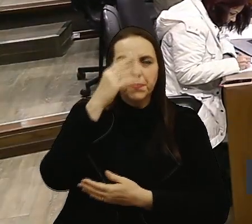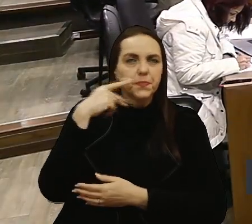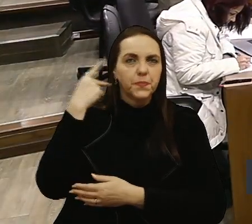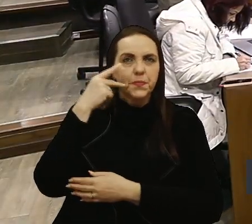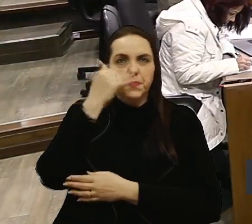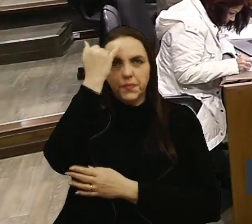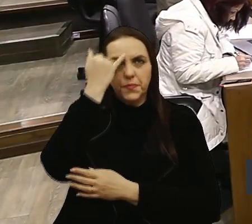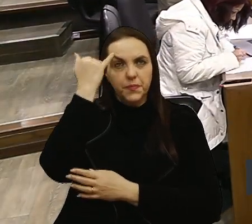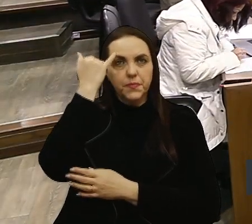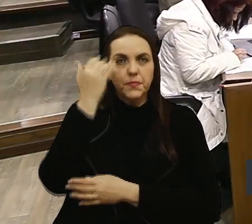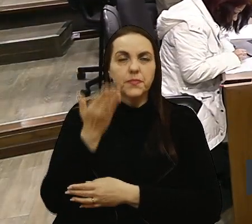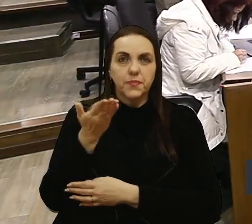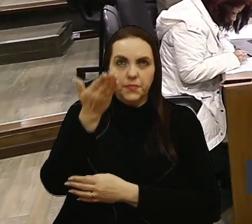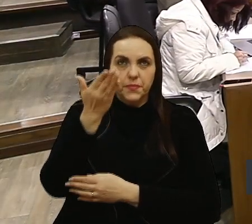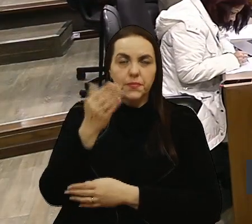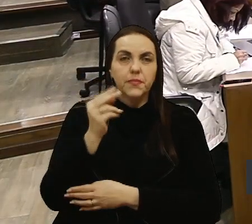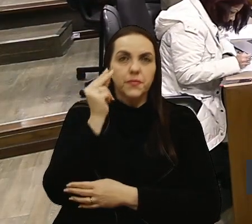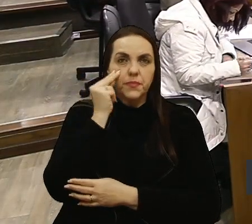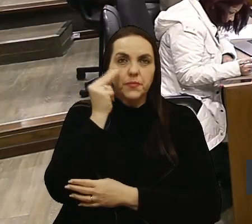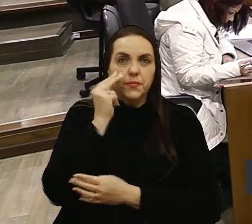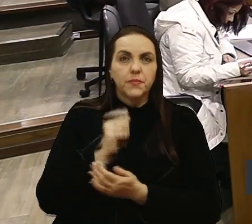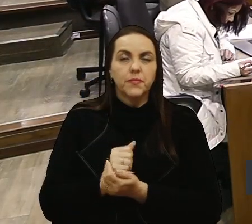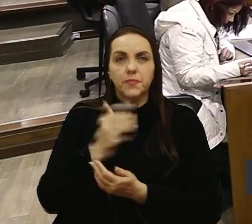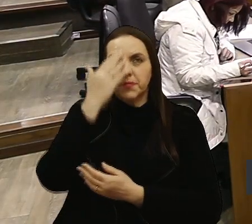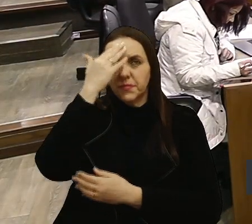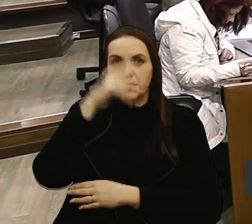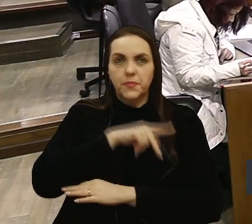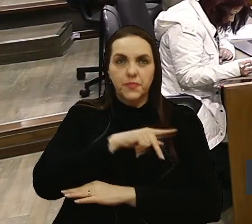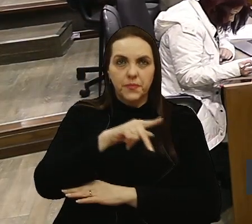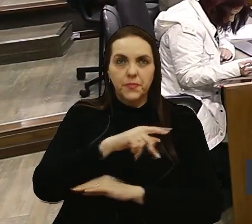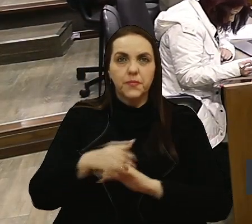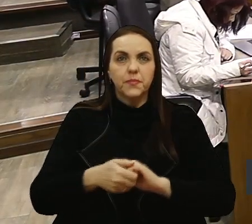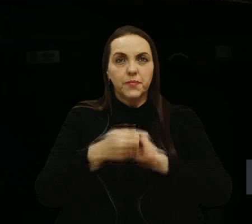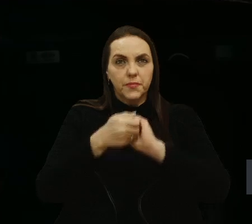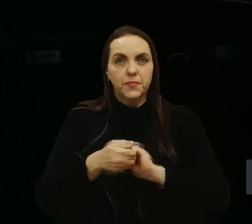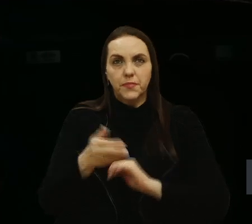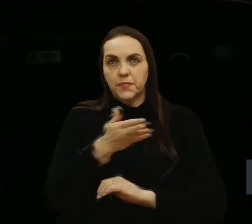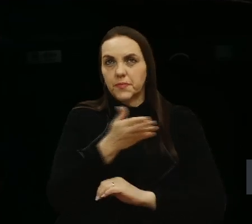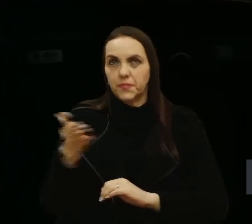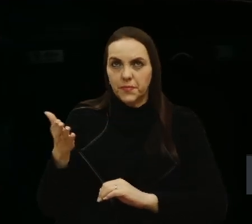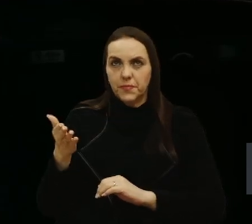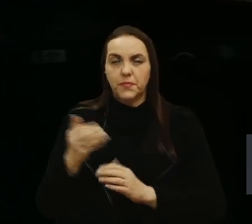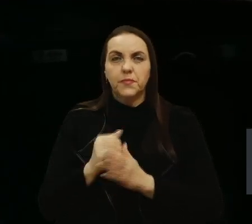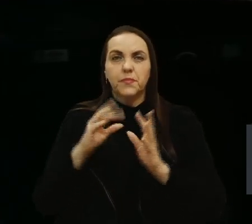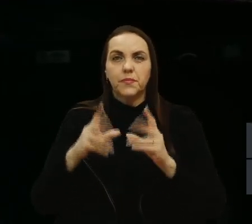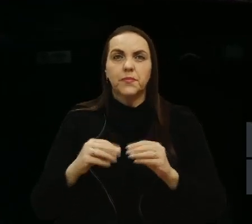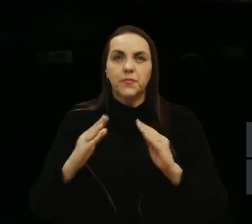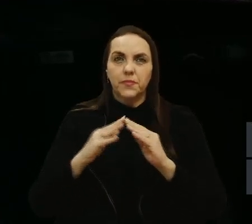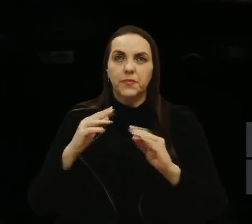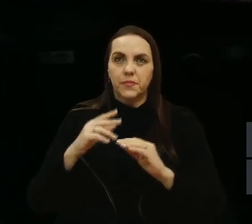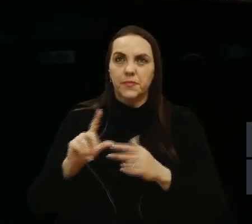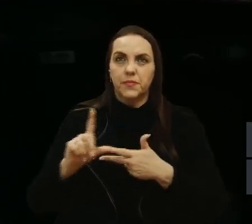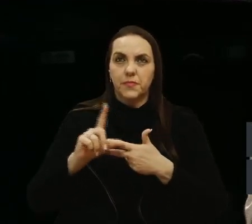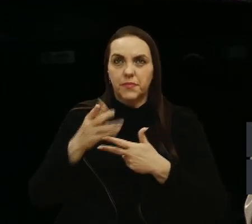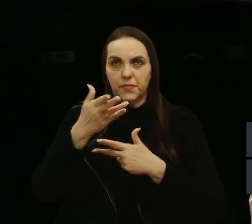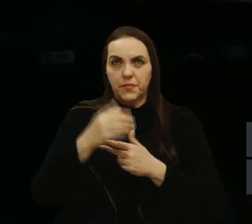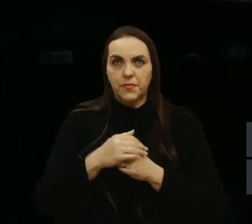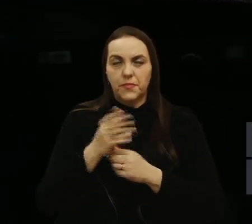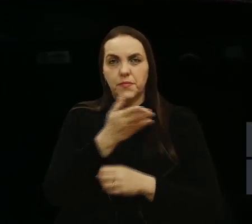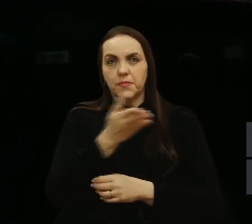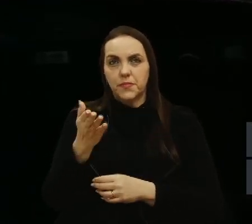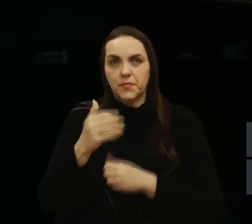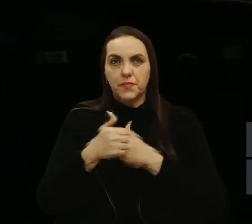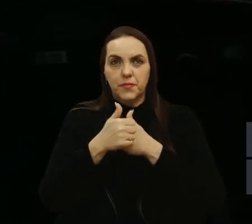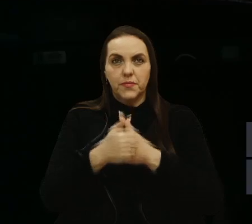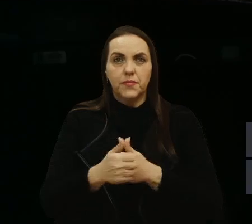D'Ambros. Com a palavra, vereador Libardi. Obrigado, presidente Lucas. Meus cumprimentos aos senhores, demais vereadores dessa Casa Legislativa, o senhor e a senhora que nos acompanham de casa,